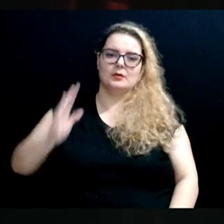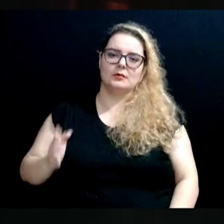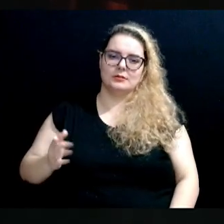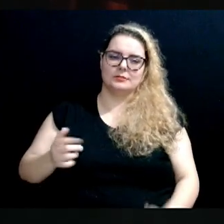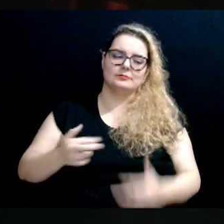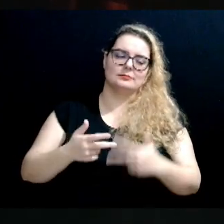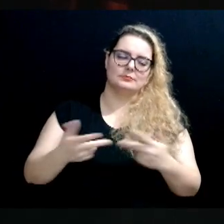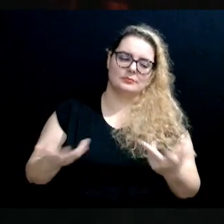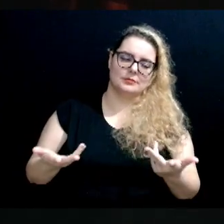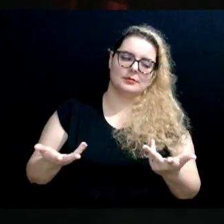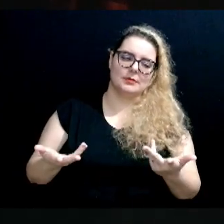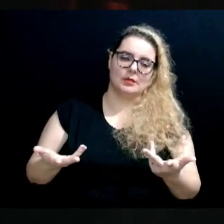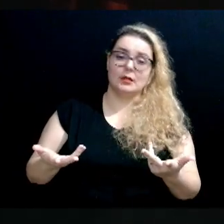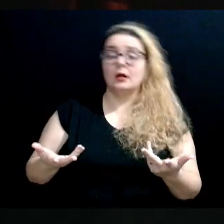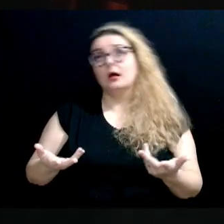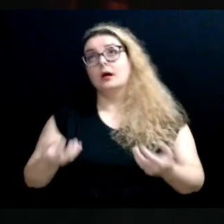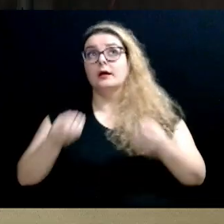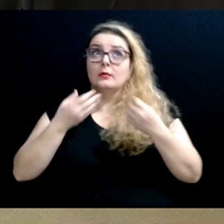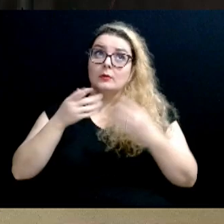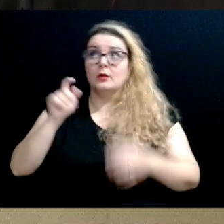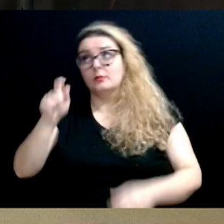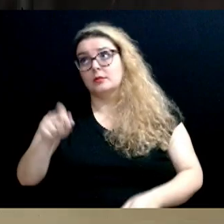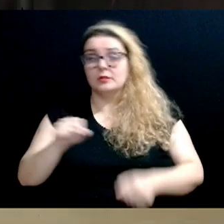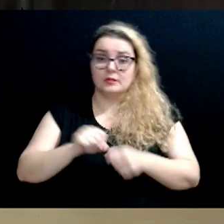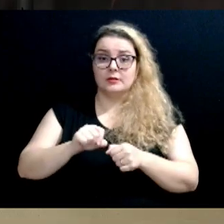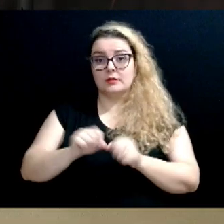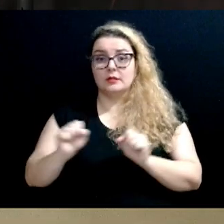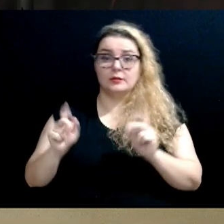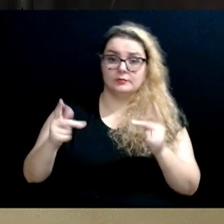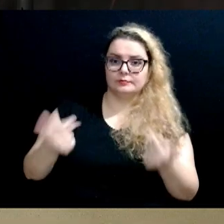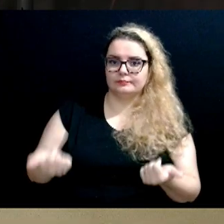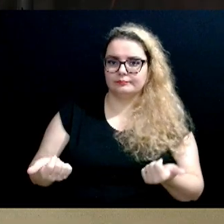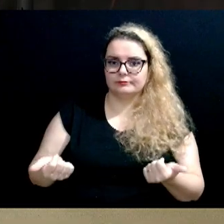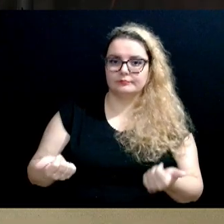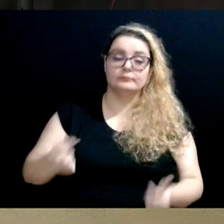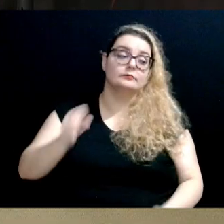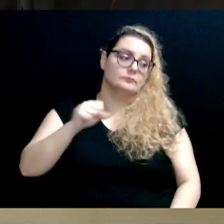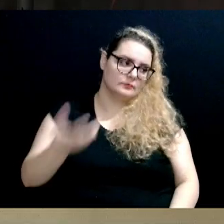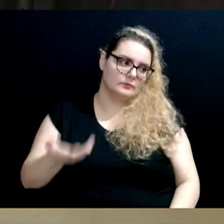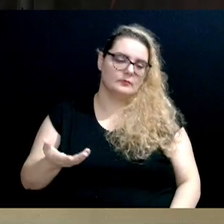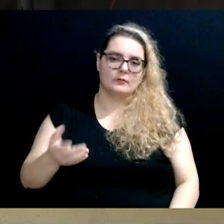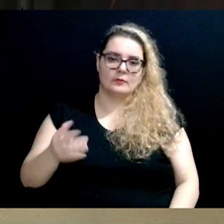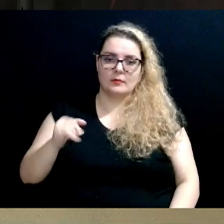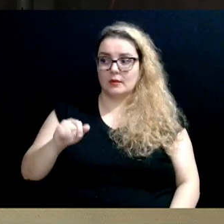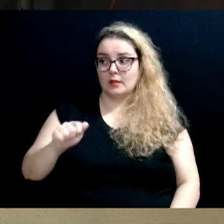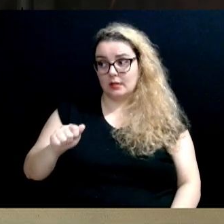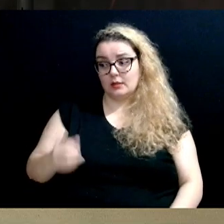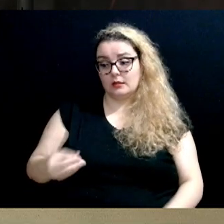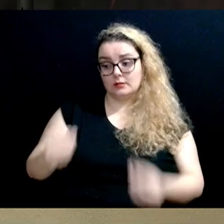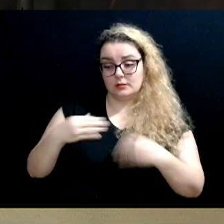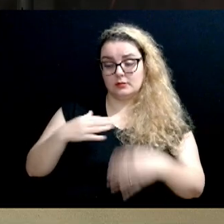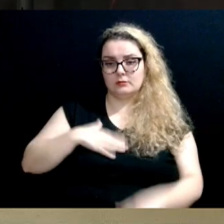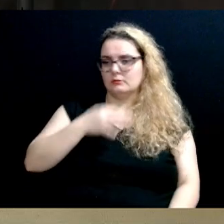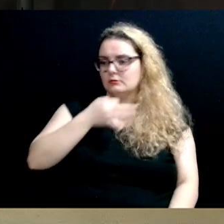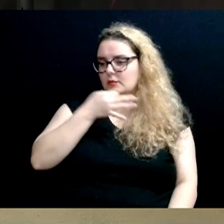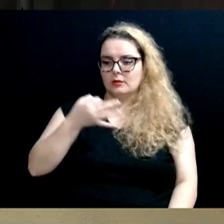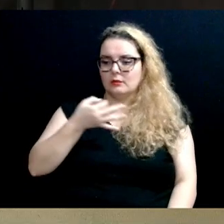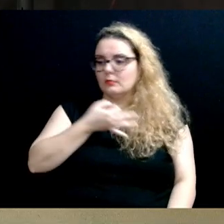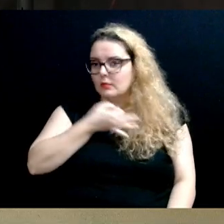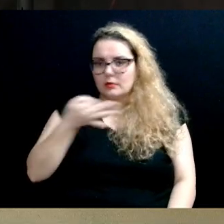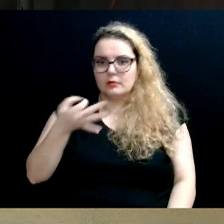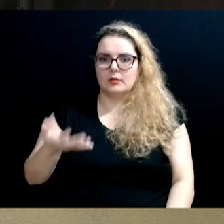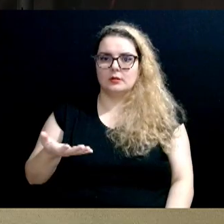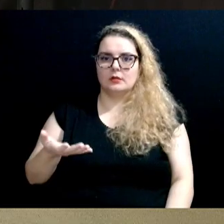ai, que bom, né? Alguém tá fazendo, então, ó, beleza. Então, assim, a IA tá entregando para mim. Ó, perfeito, maravilhoso.